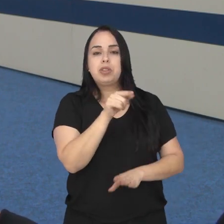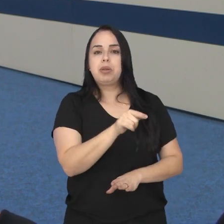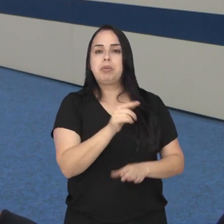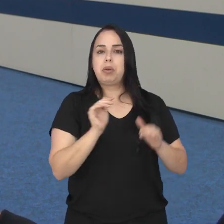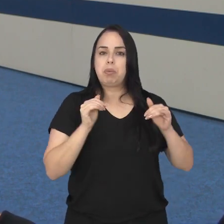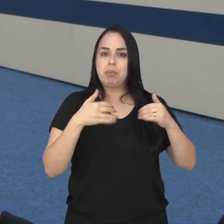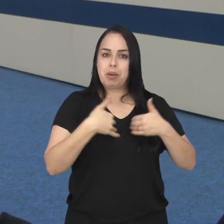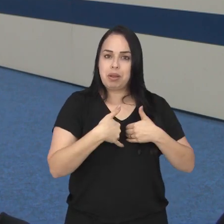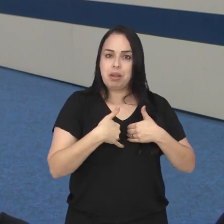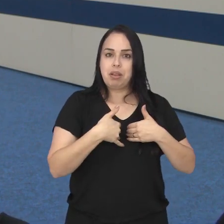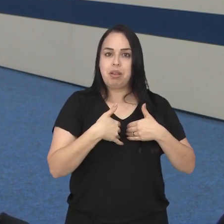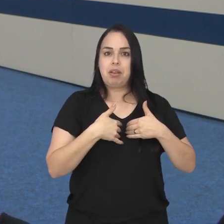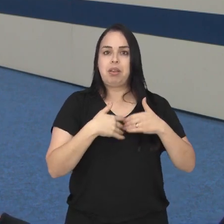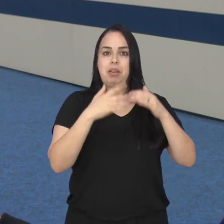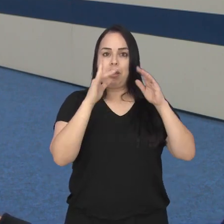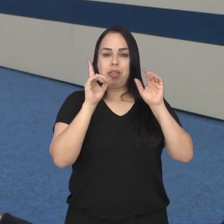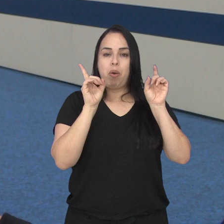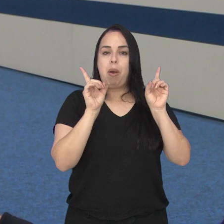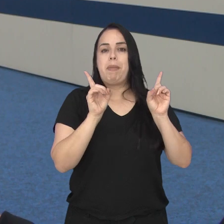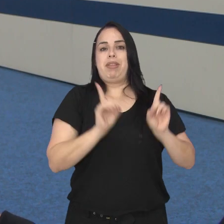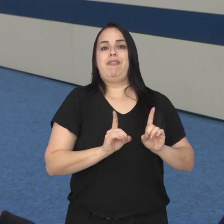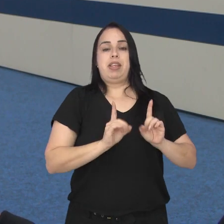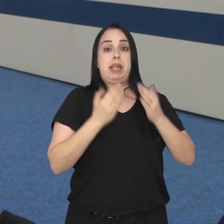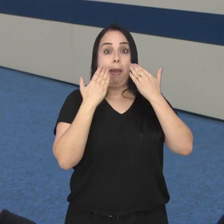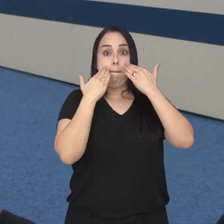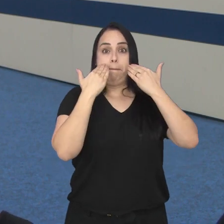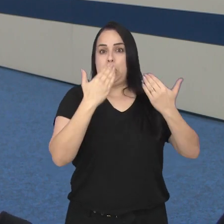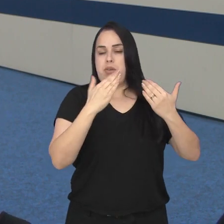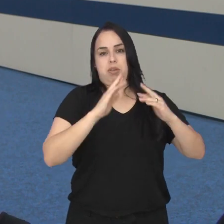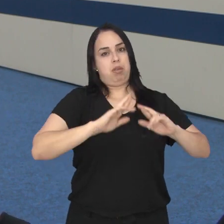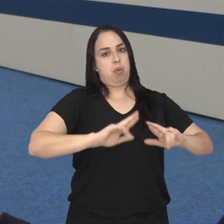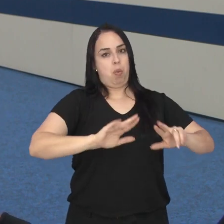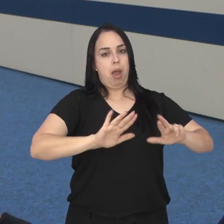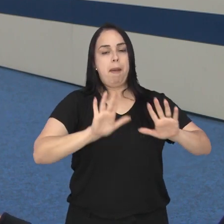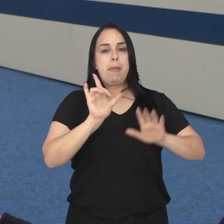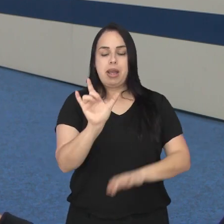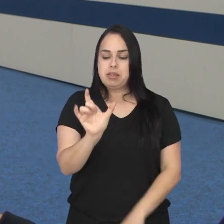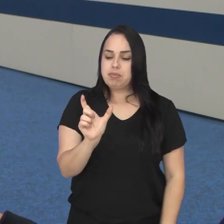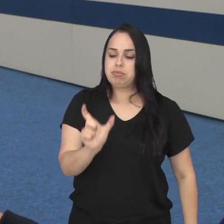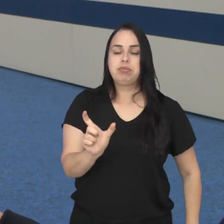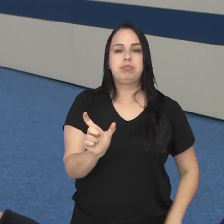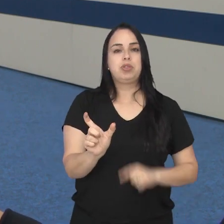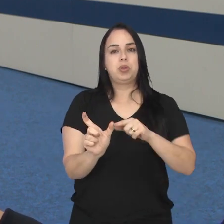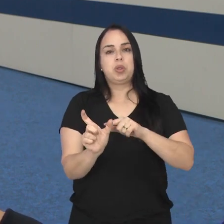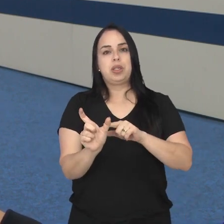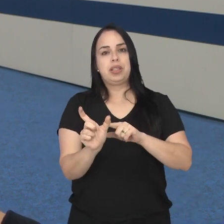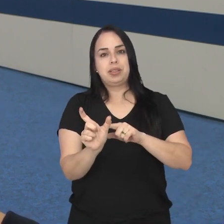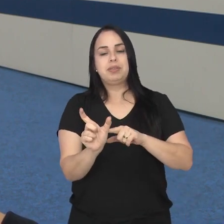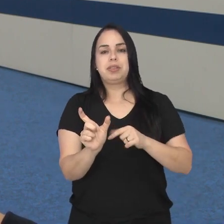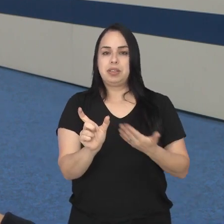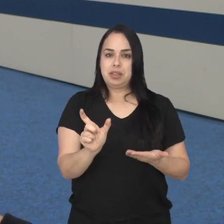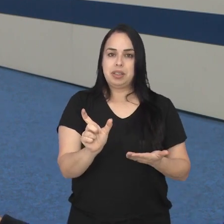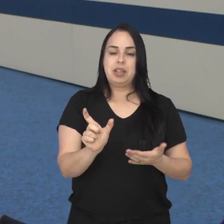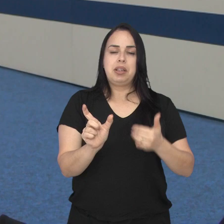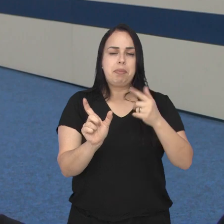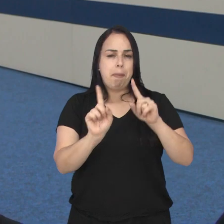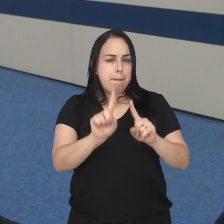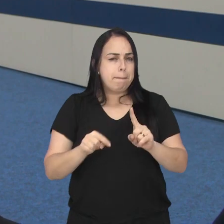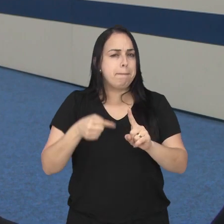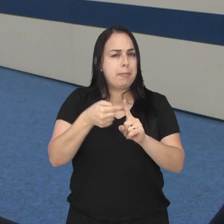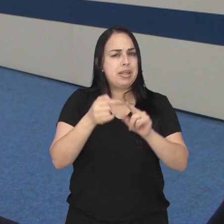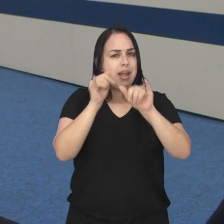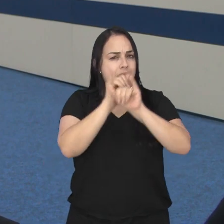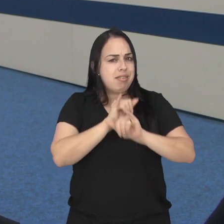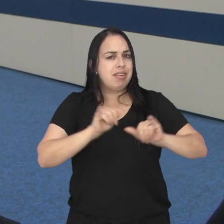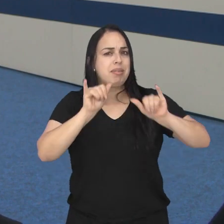pessoa com deficiência uma vez com autismo não é uma deficiência aparente então a carteirinha somatizada com as campanhas que a gente